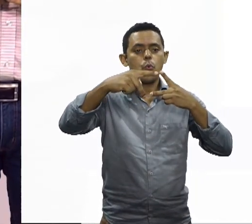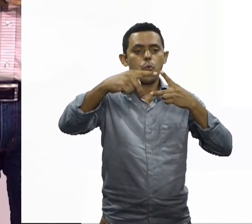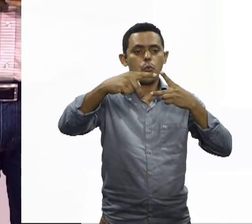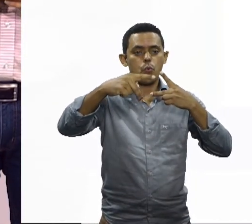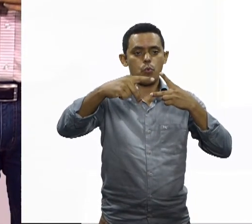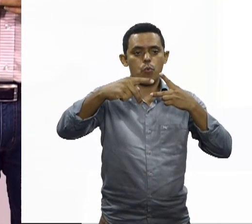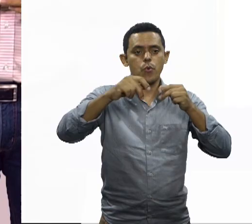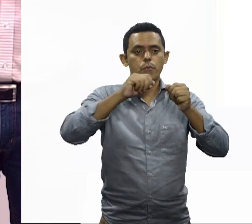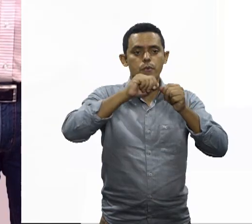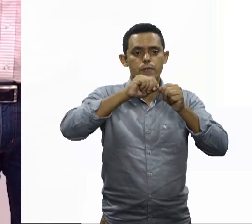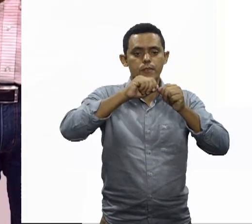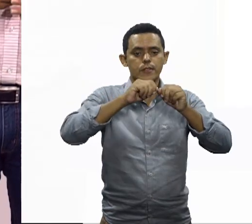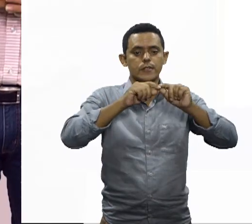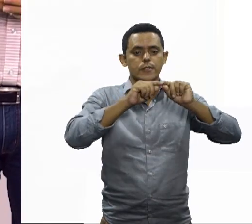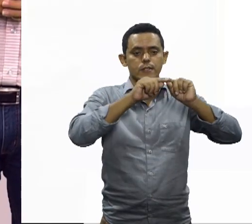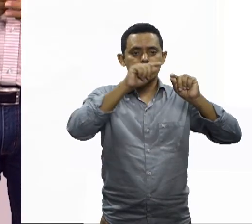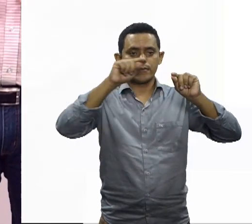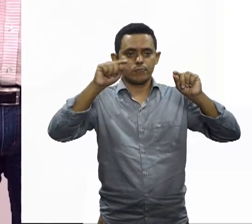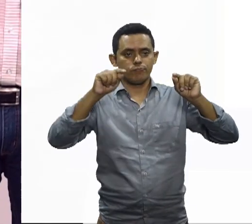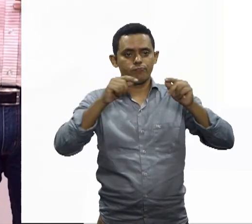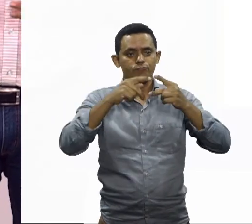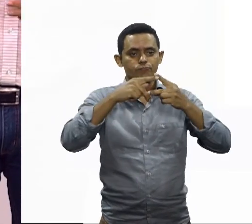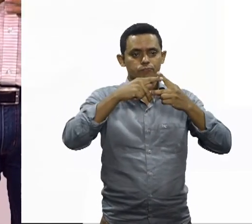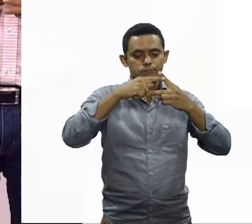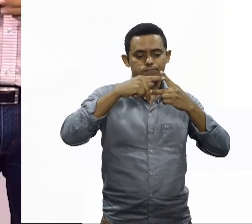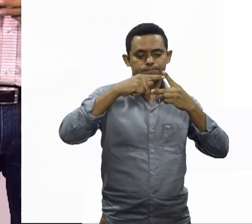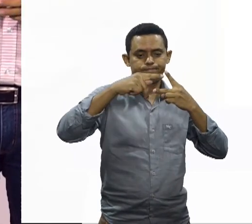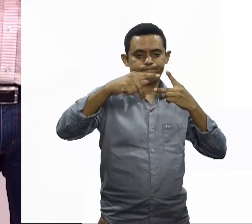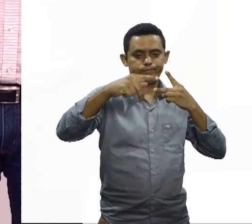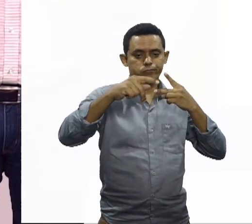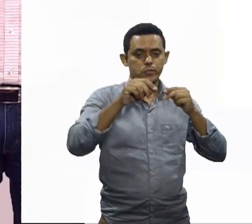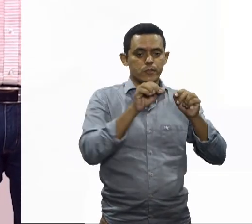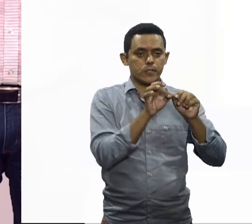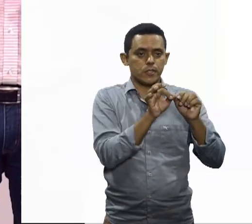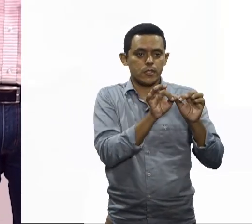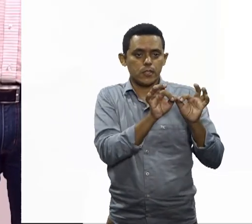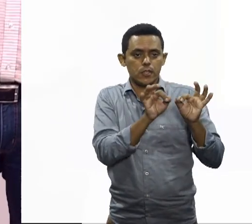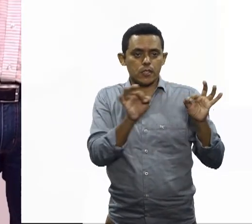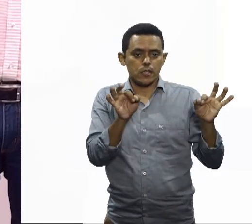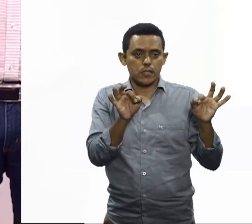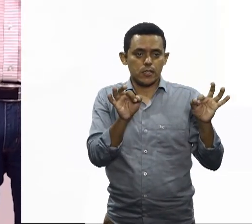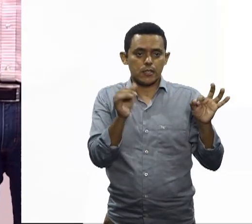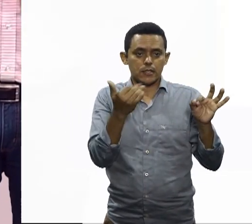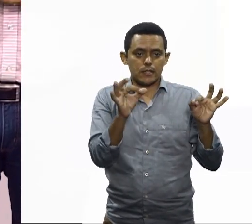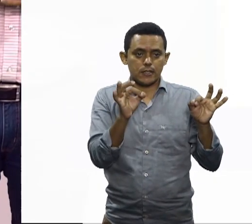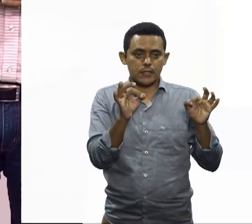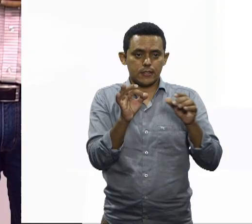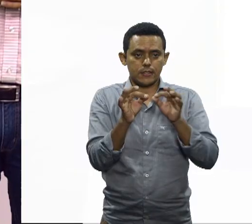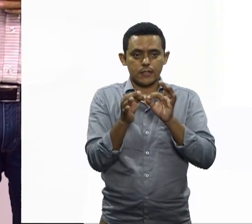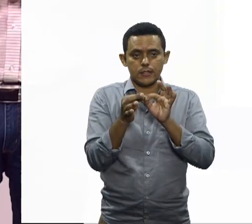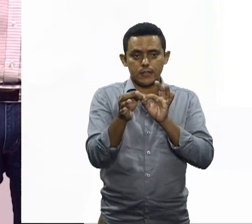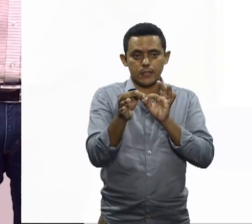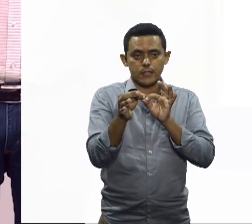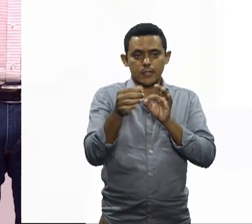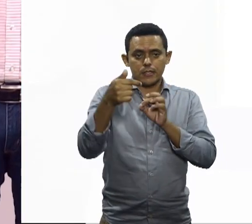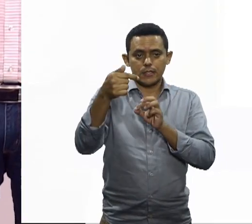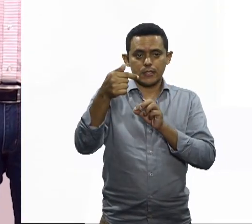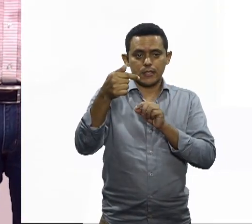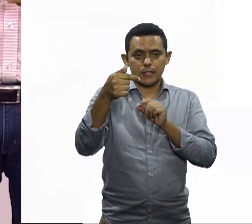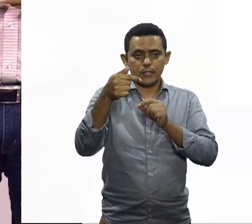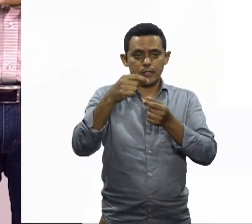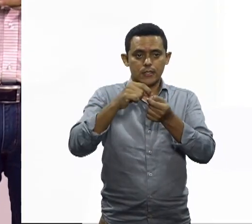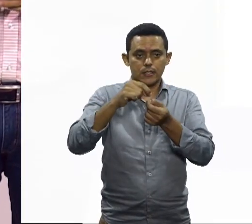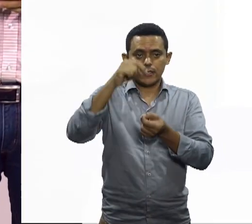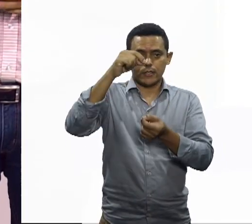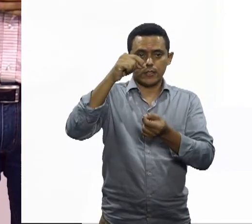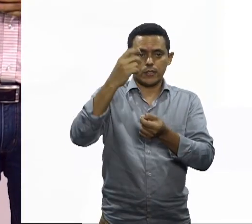uma figura geométrica, onde você vai colocar ali o comprimento, ali, ó, como se fosse uma piscina, tá certo? Estou tirando de dentro, como se fosse o modelo de uma piscina. O